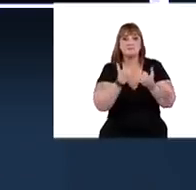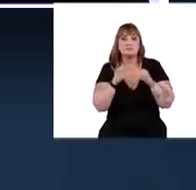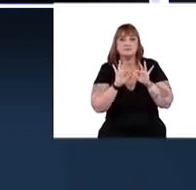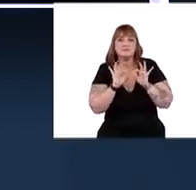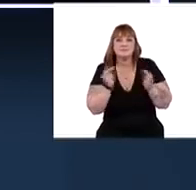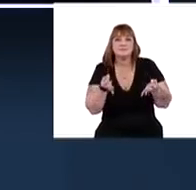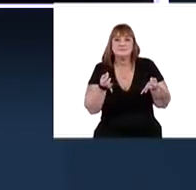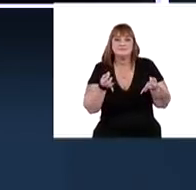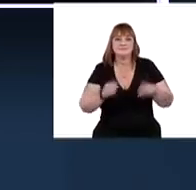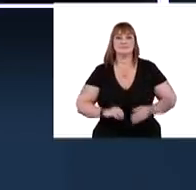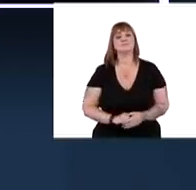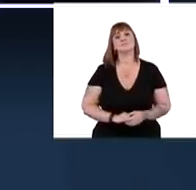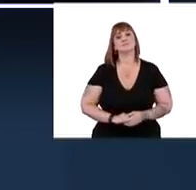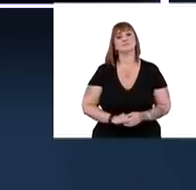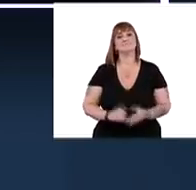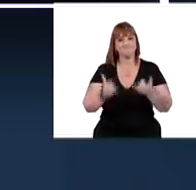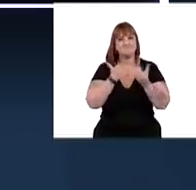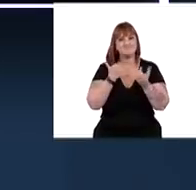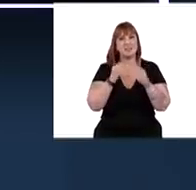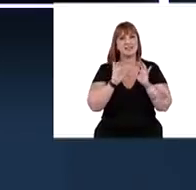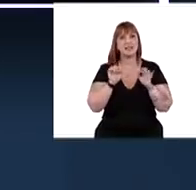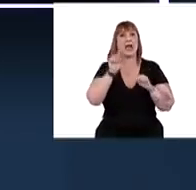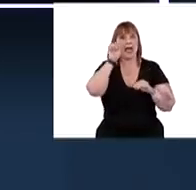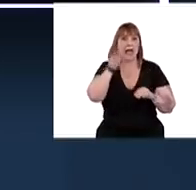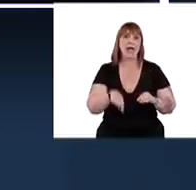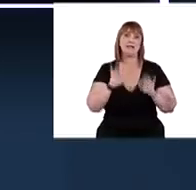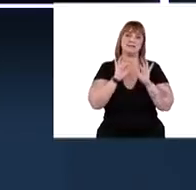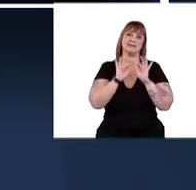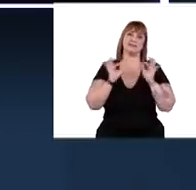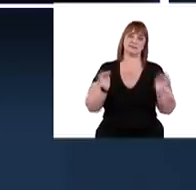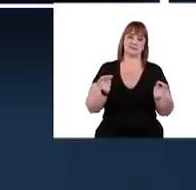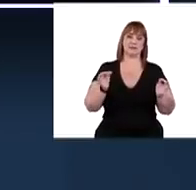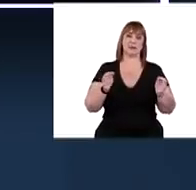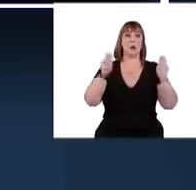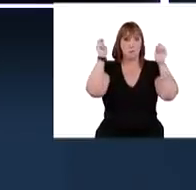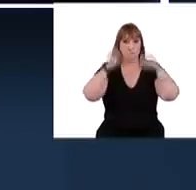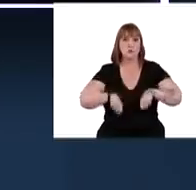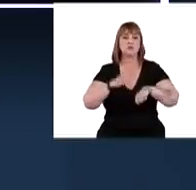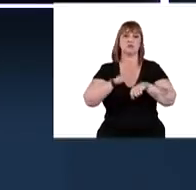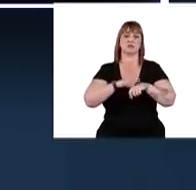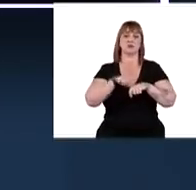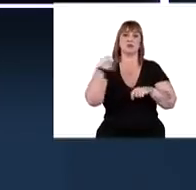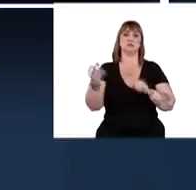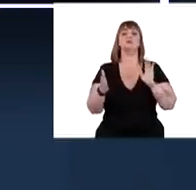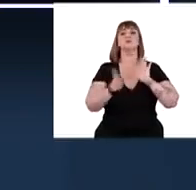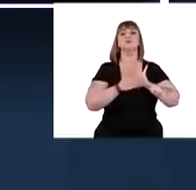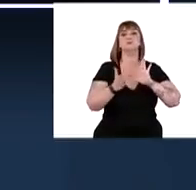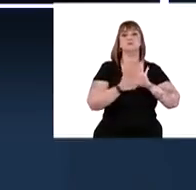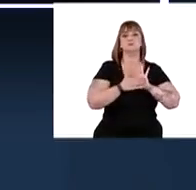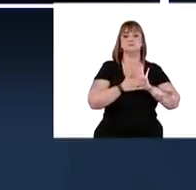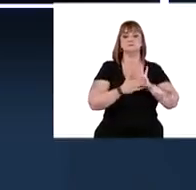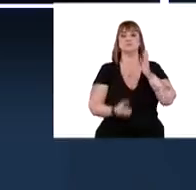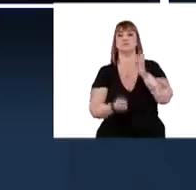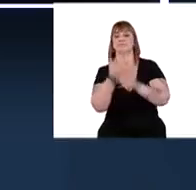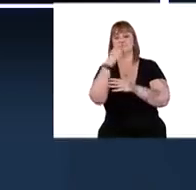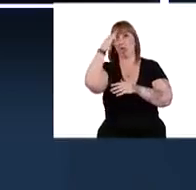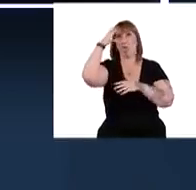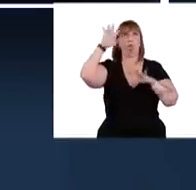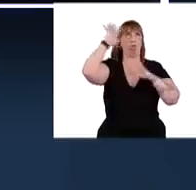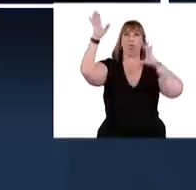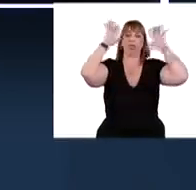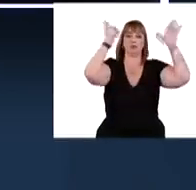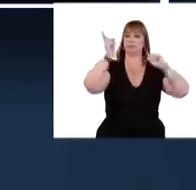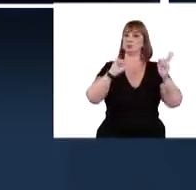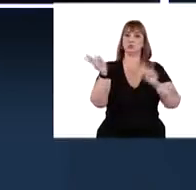não parece? Parece simples e é simples. É possível de fazer. As nossas propostas, elas não estão sendo criadas da cabeça, entendeu?